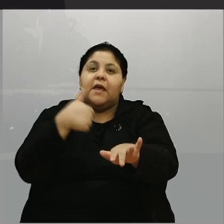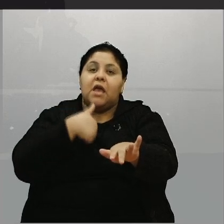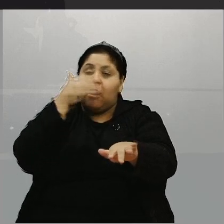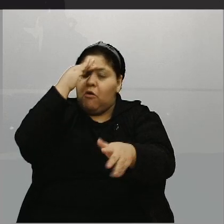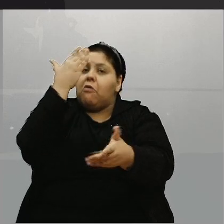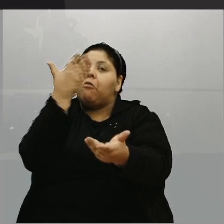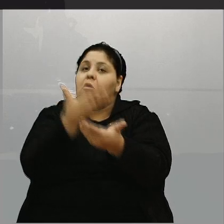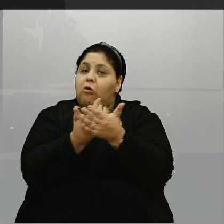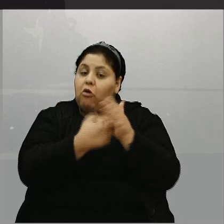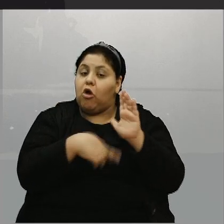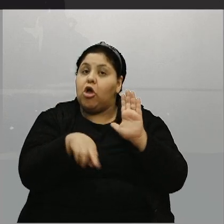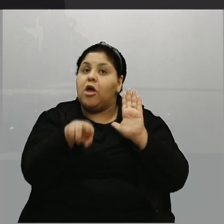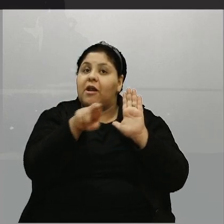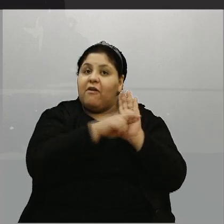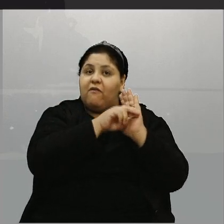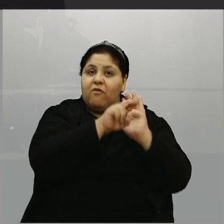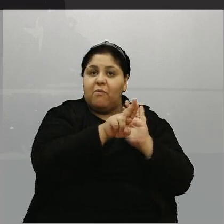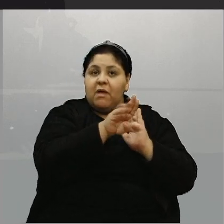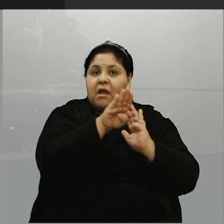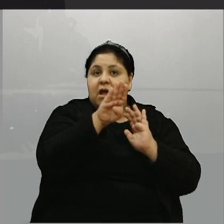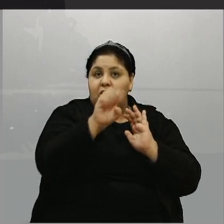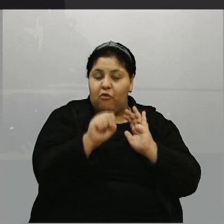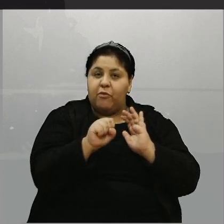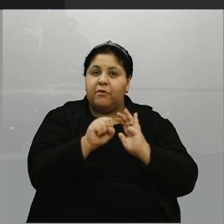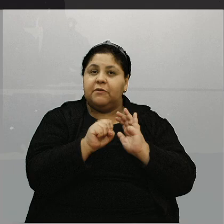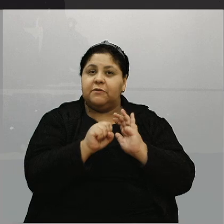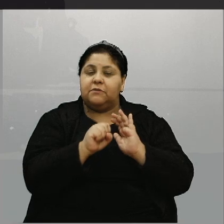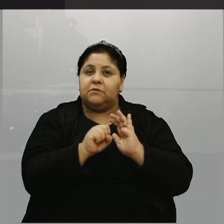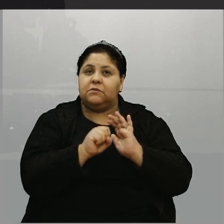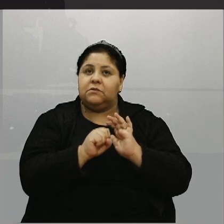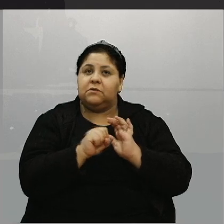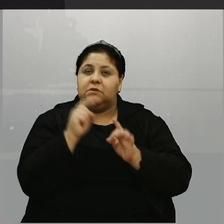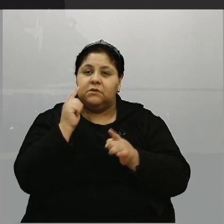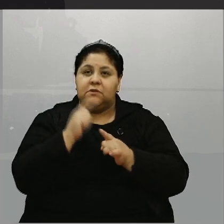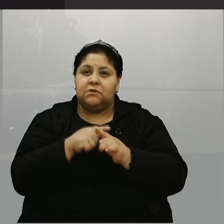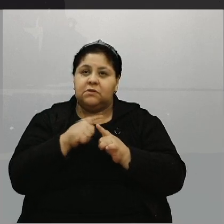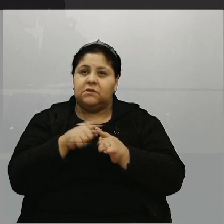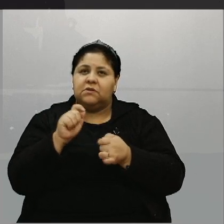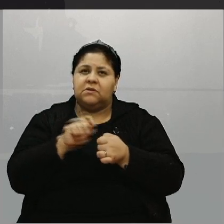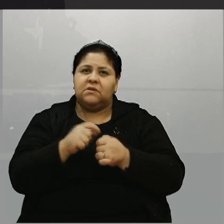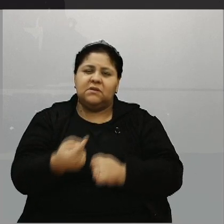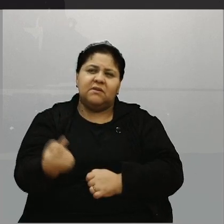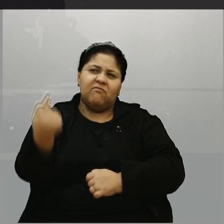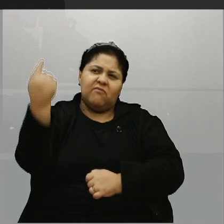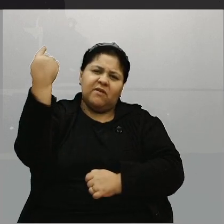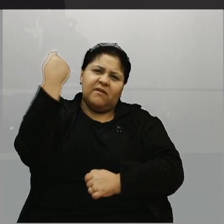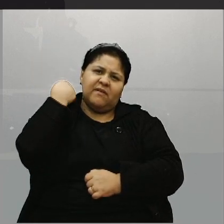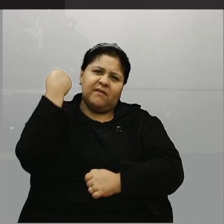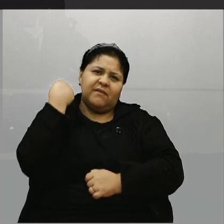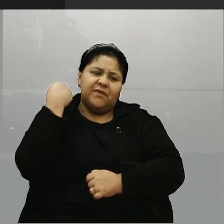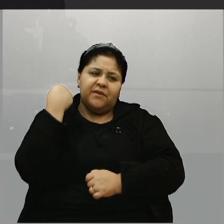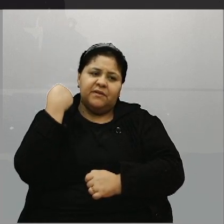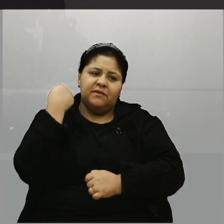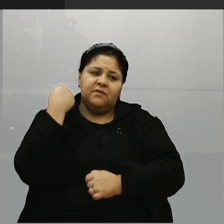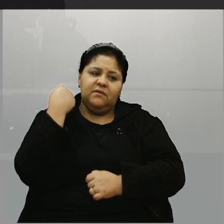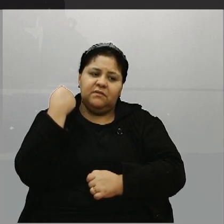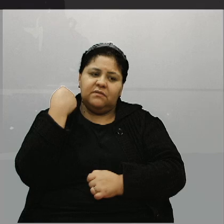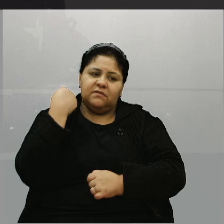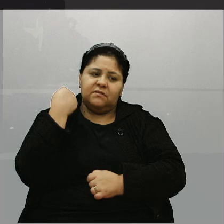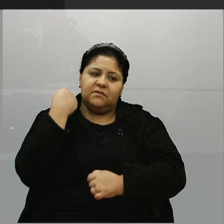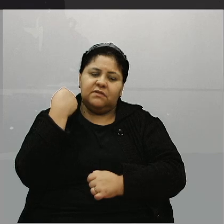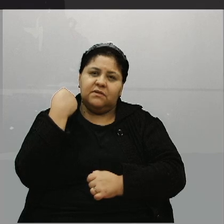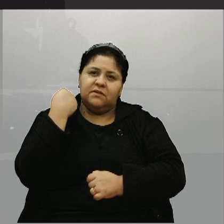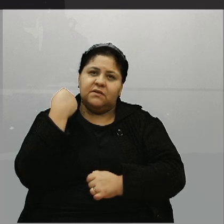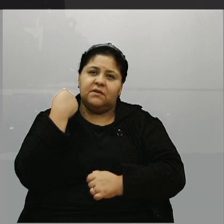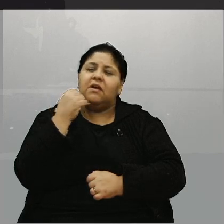vão reformar a UBS ali da Vila Cristina no estado que ela está, porque ela foi feita lá atrás, inclusive o CEF lá me disse